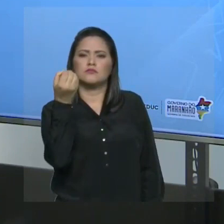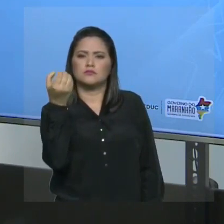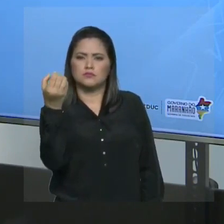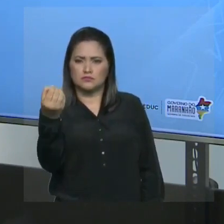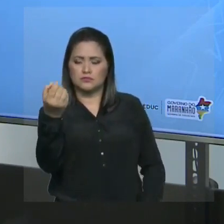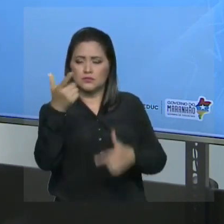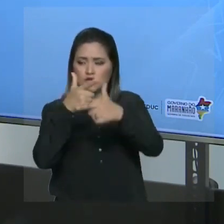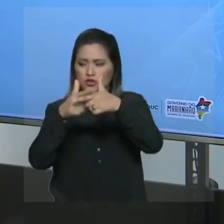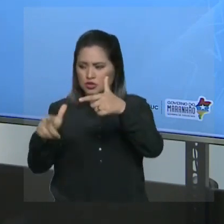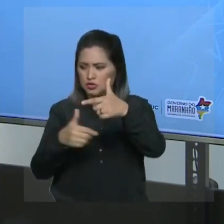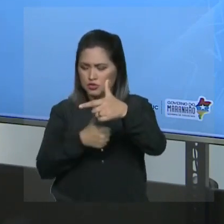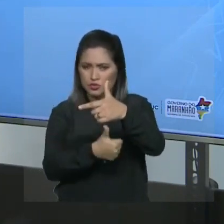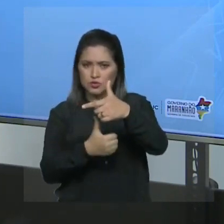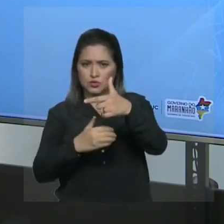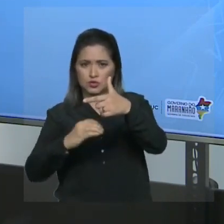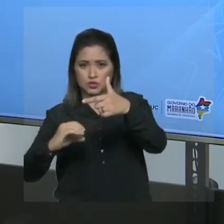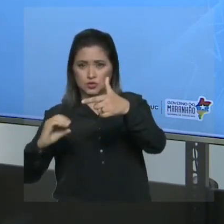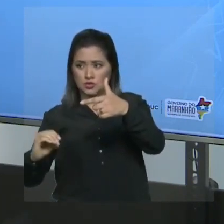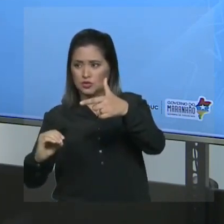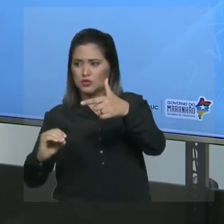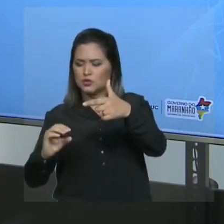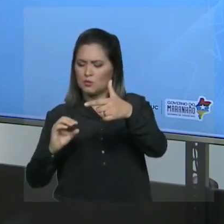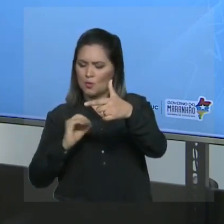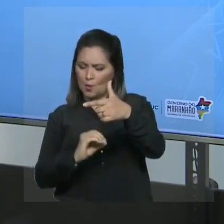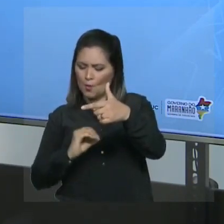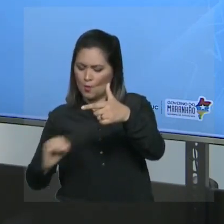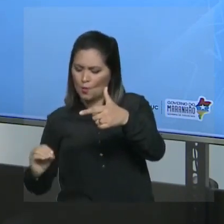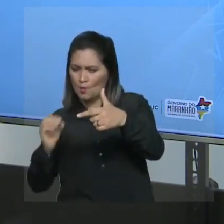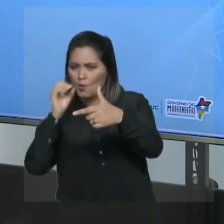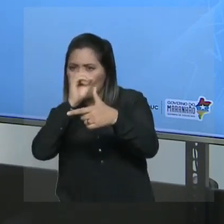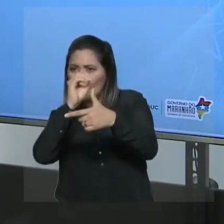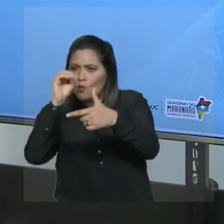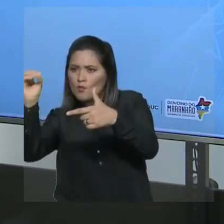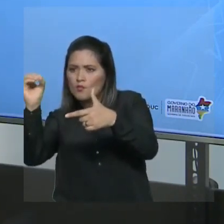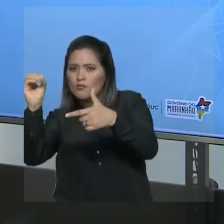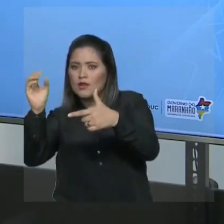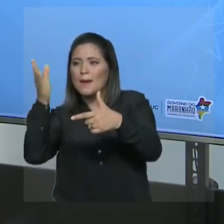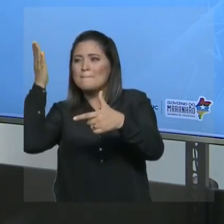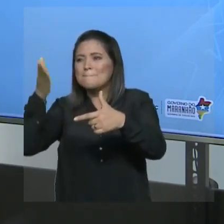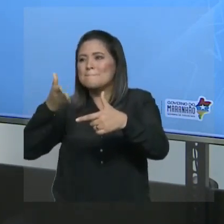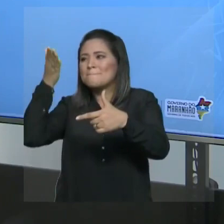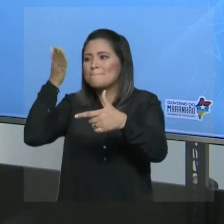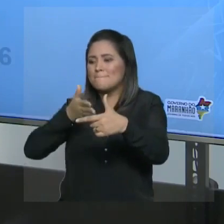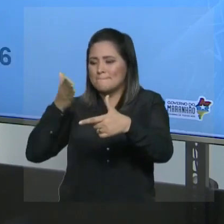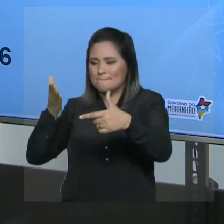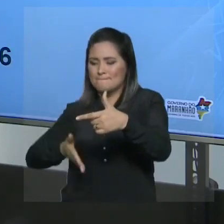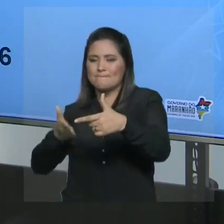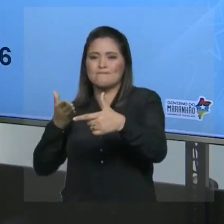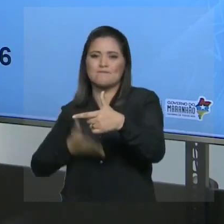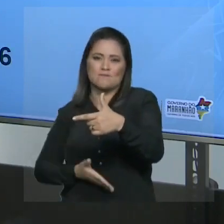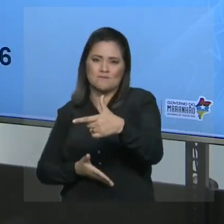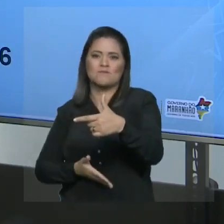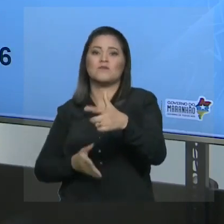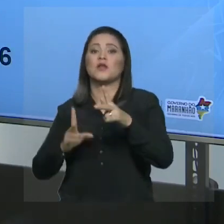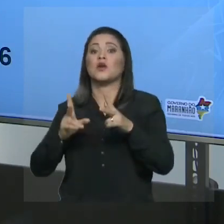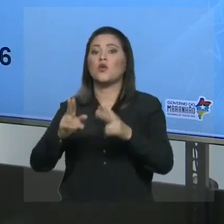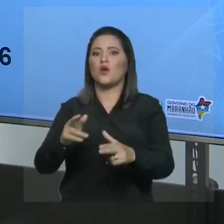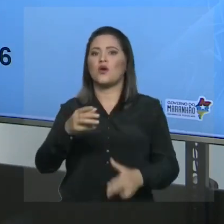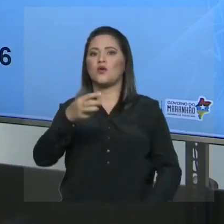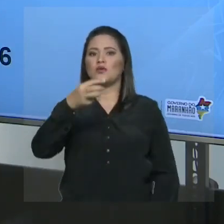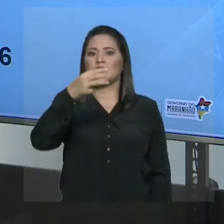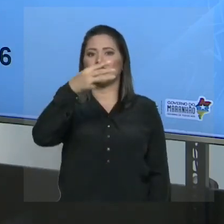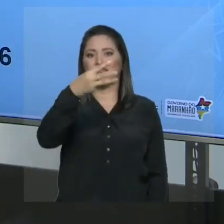eu posso simplesmente cancelar esses zeros. Logo, se eu cancelo esses dois zeros, eu posso encontrar igual a 36.